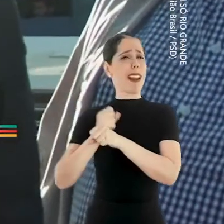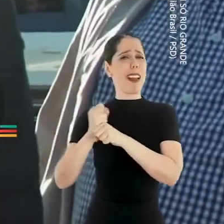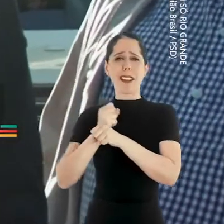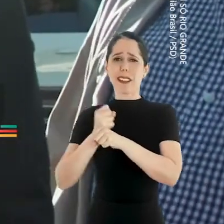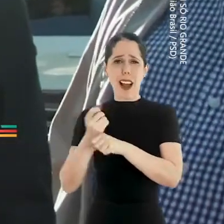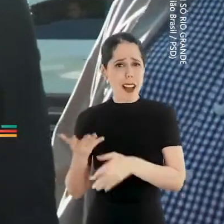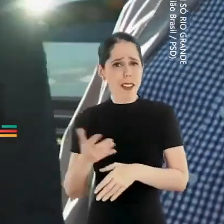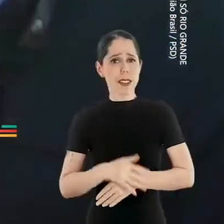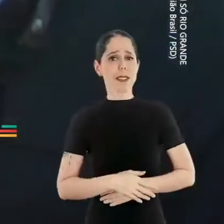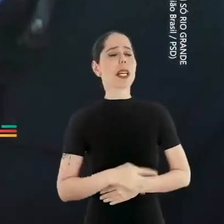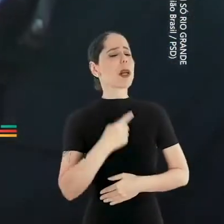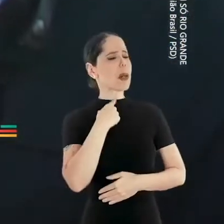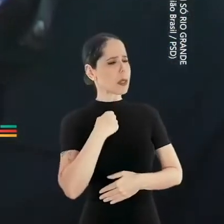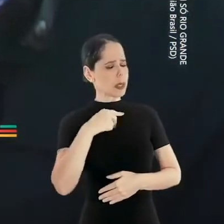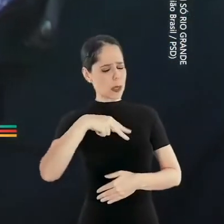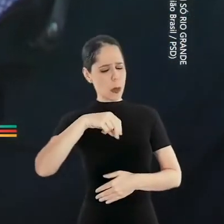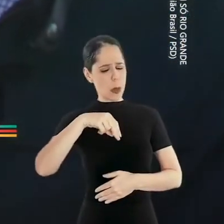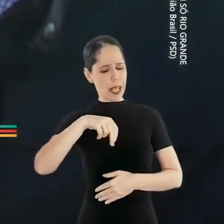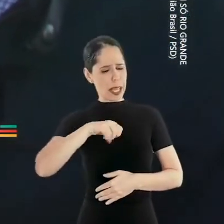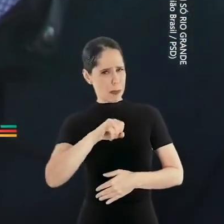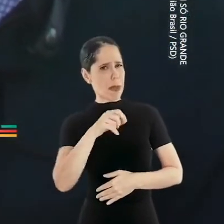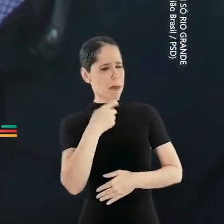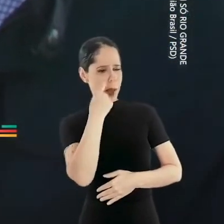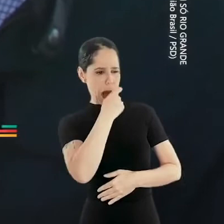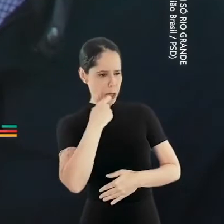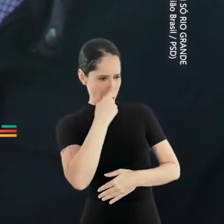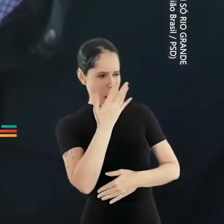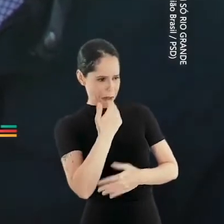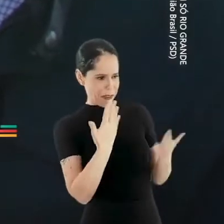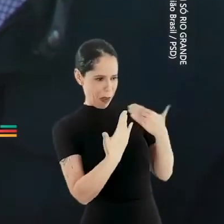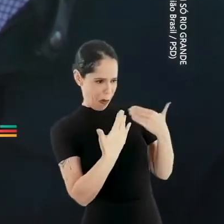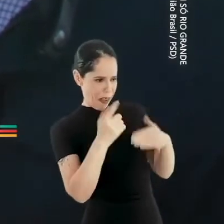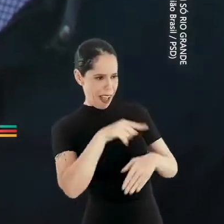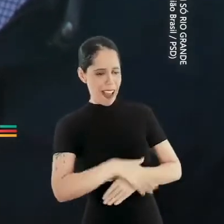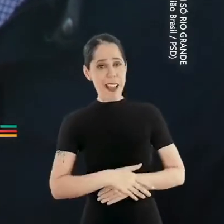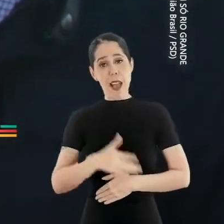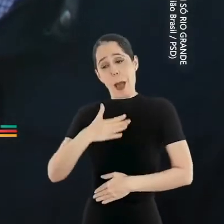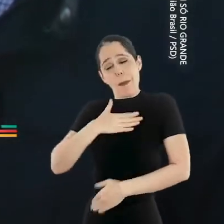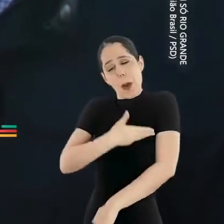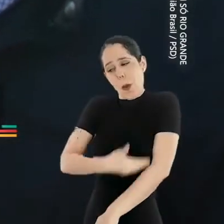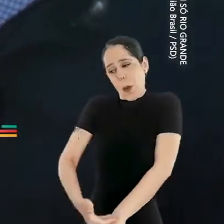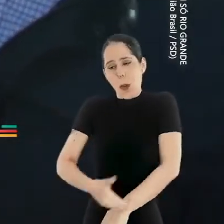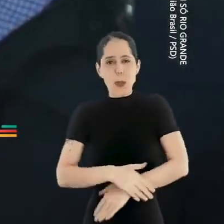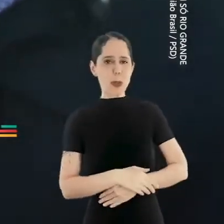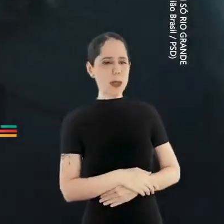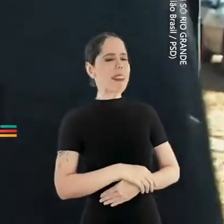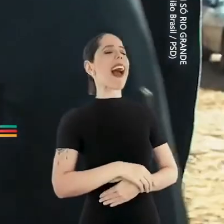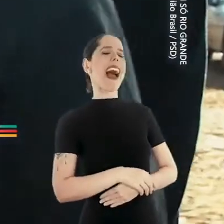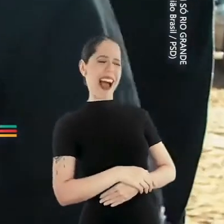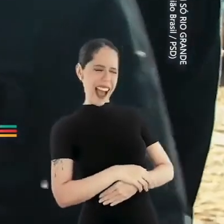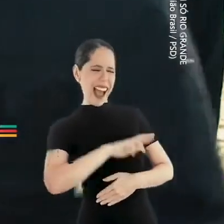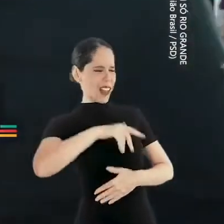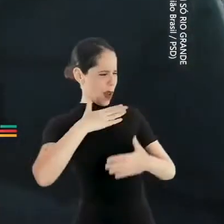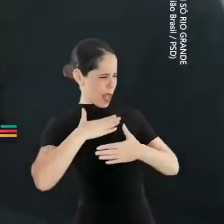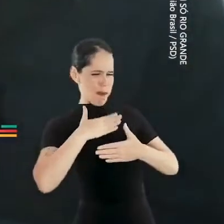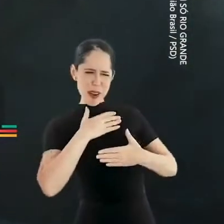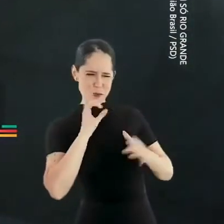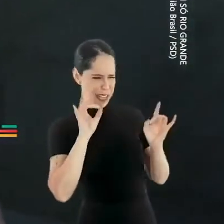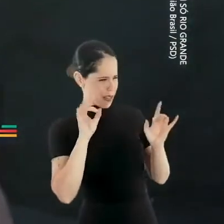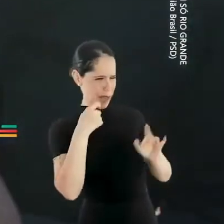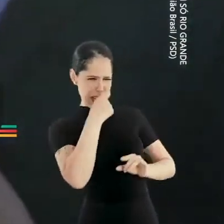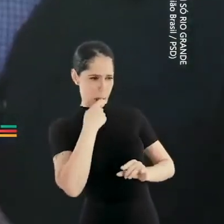40 e poucos anos. Eu gostei que a Noêmia botou até um batom aqui para vir falar com a gente. Esse é meu costume. Ah, não foi para